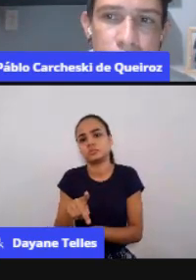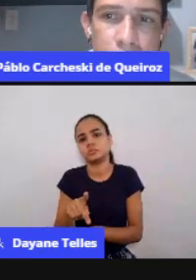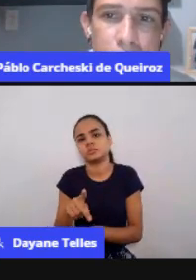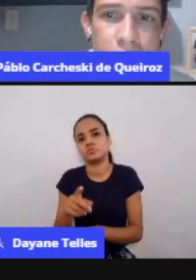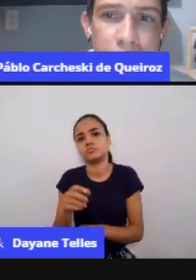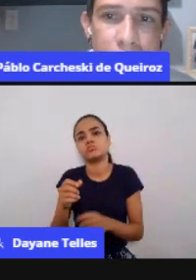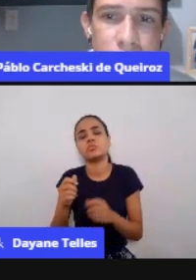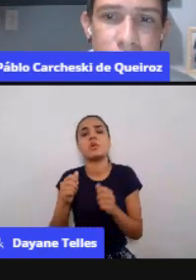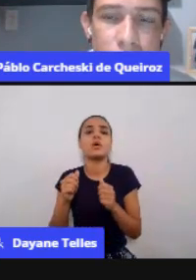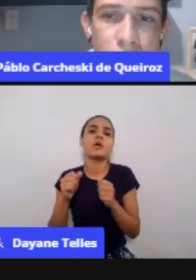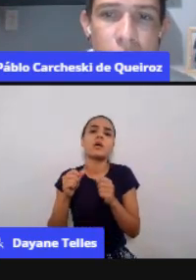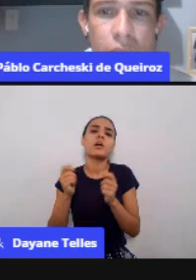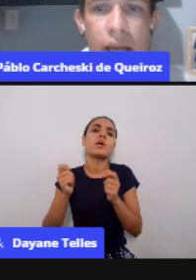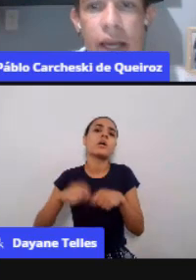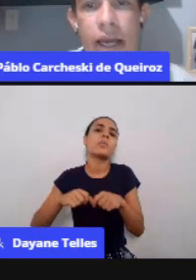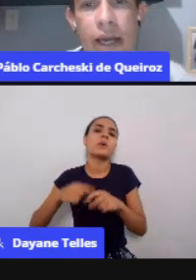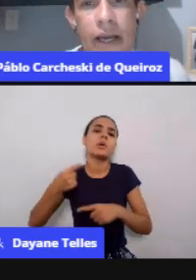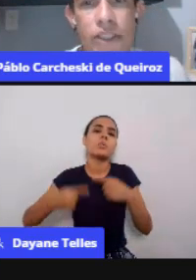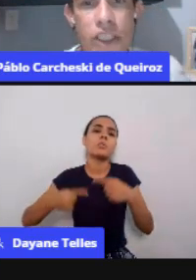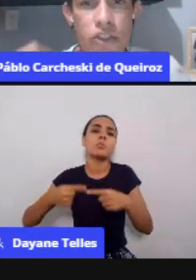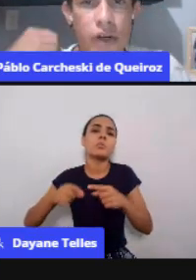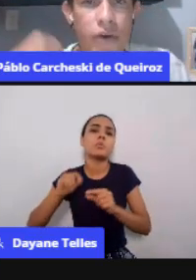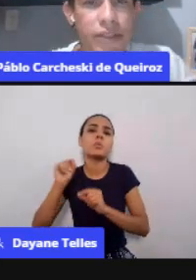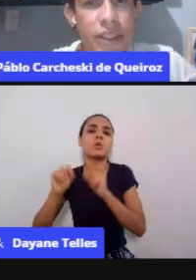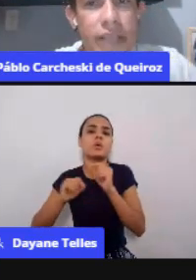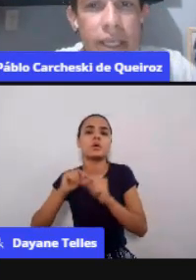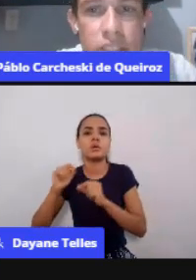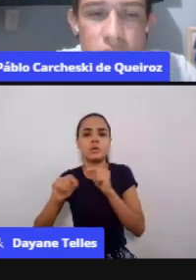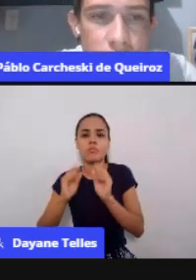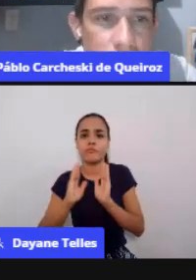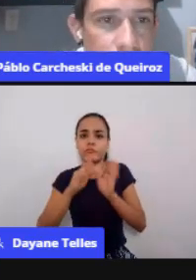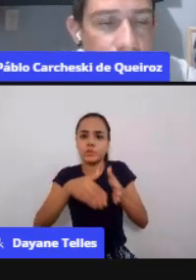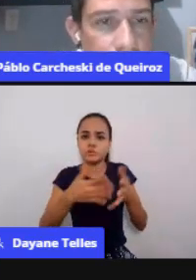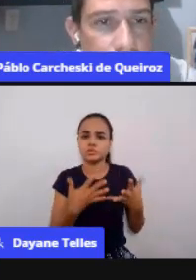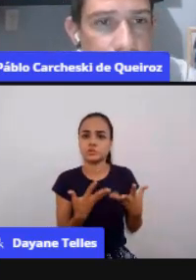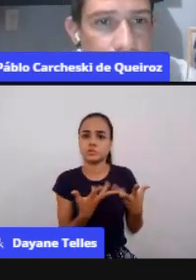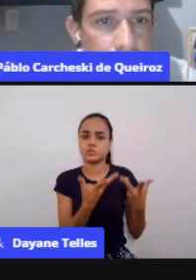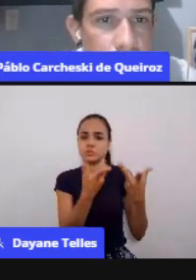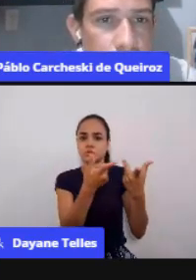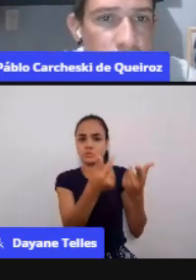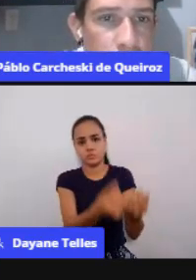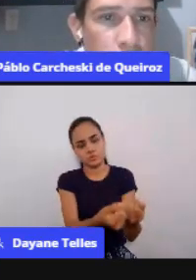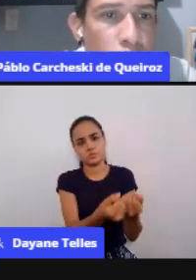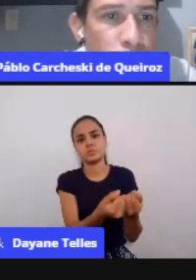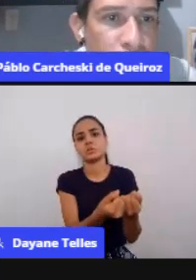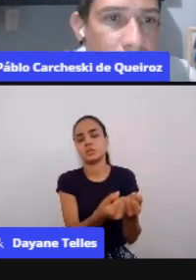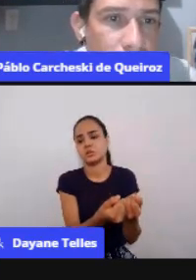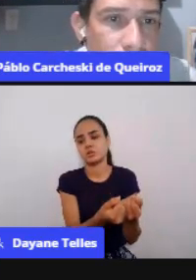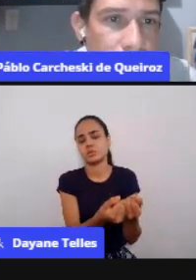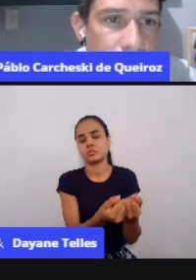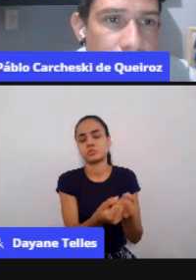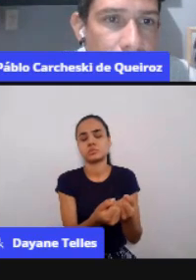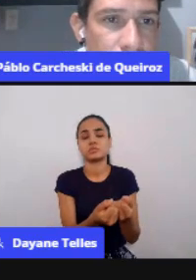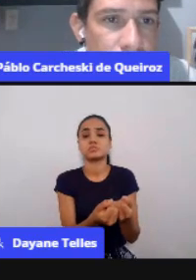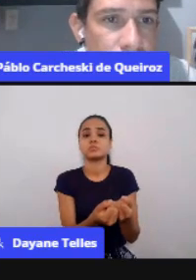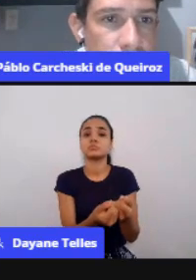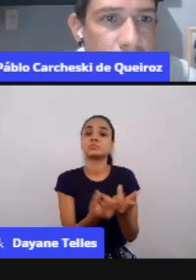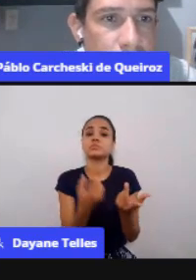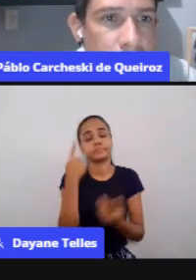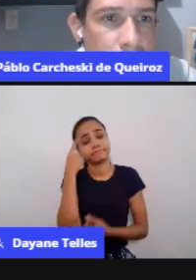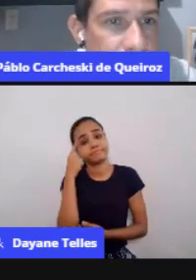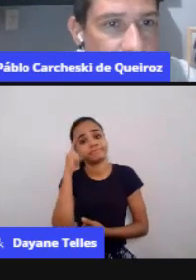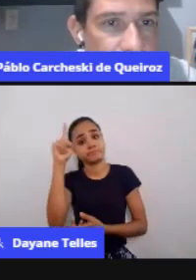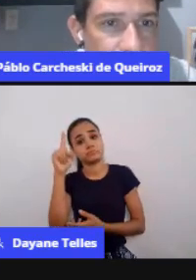Isso, bem lembrado, né? Então, a gente, com essa ideia de propor o diálogo, né? A